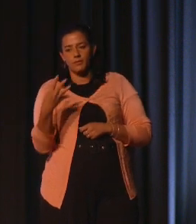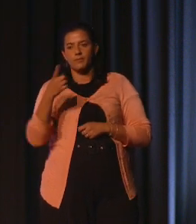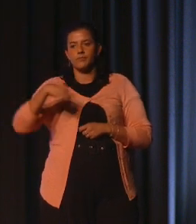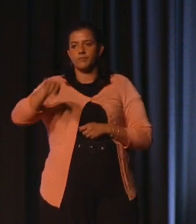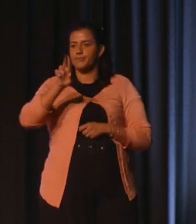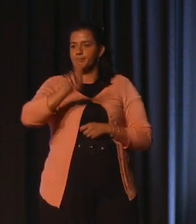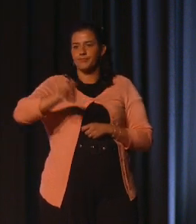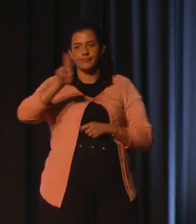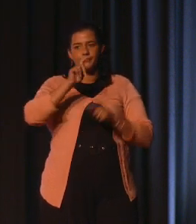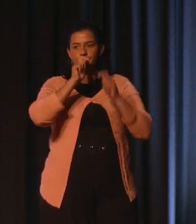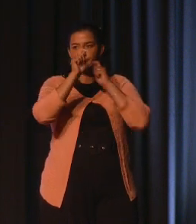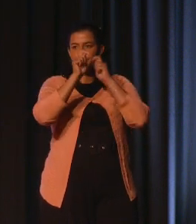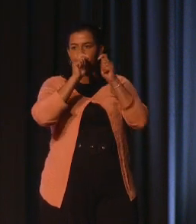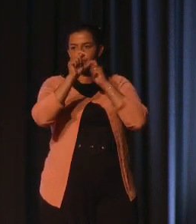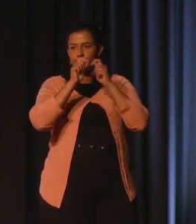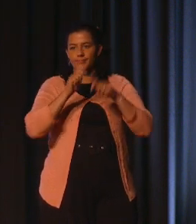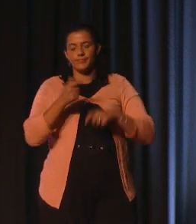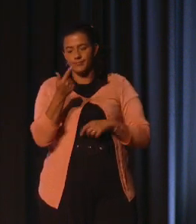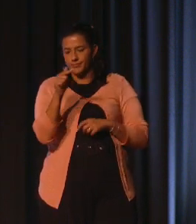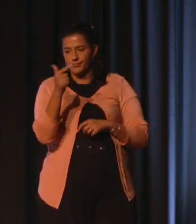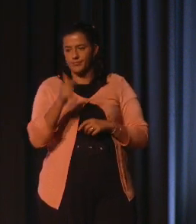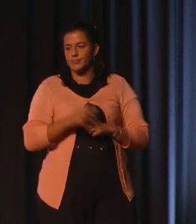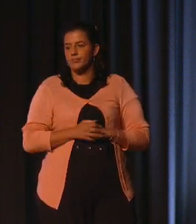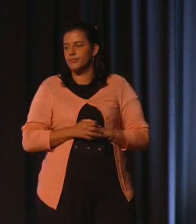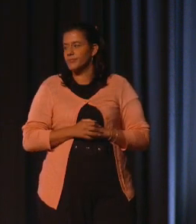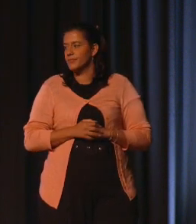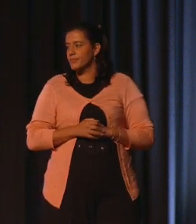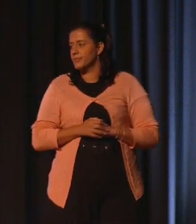e ela não usa o fio dental.